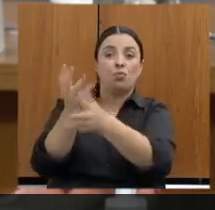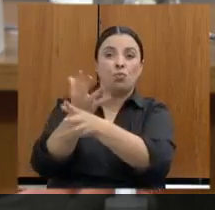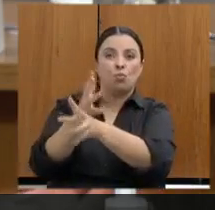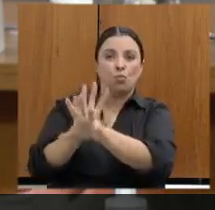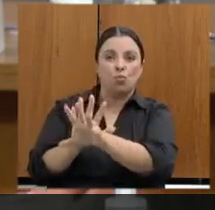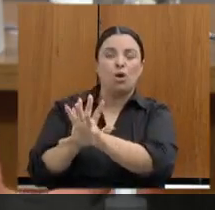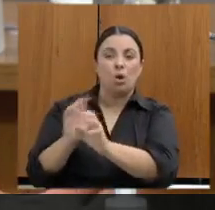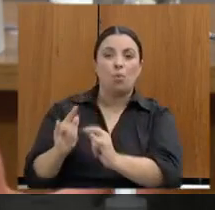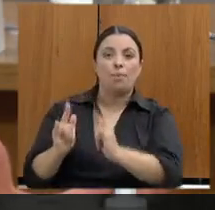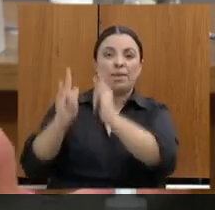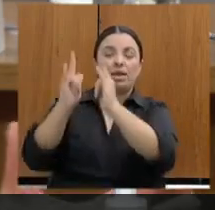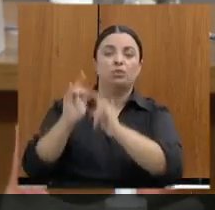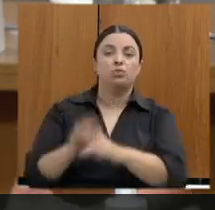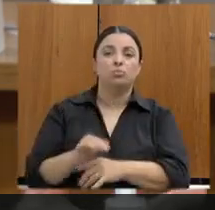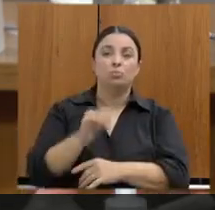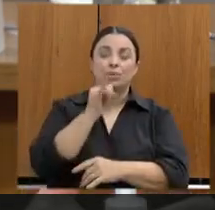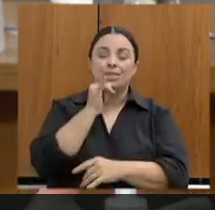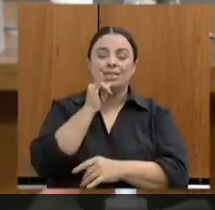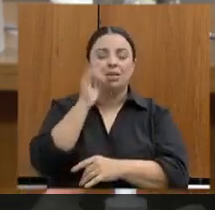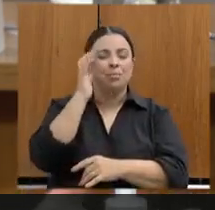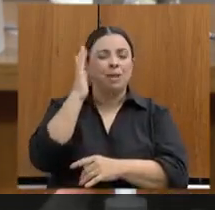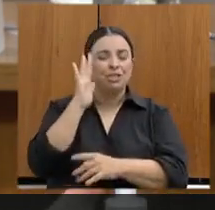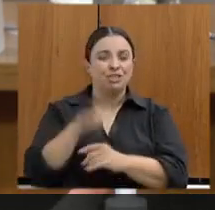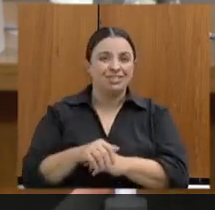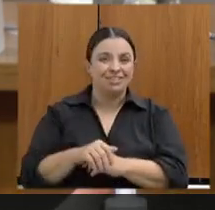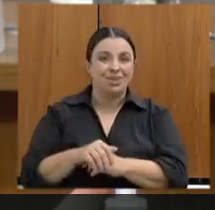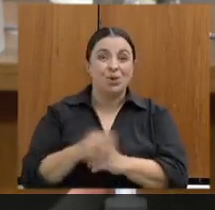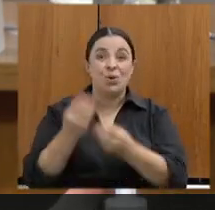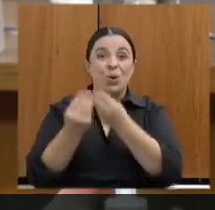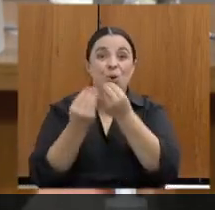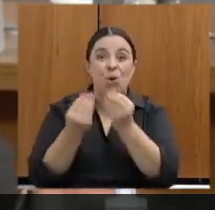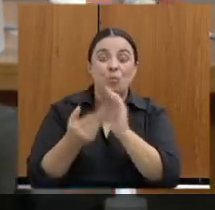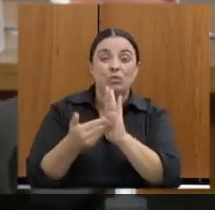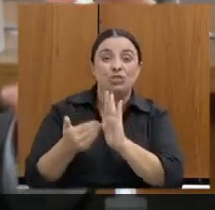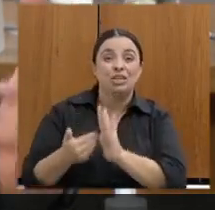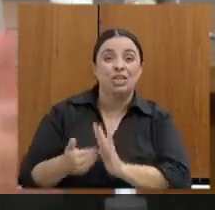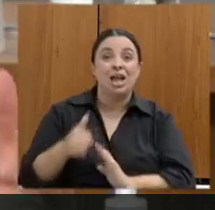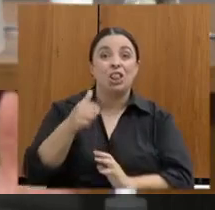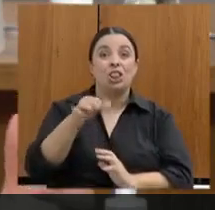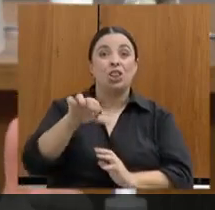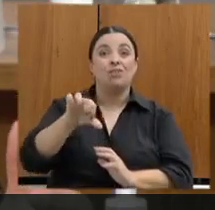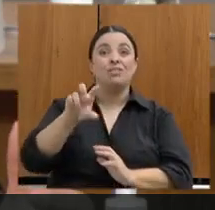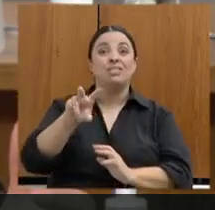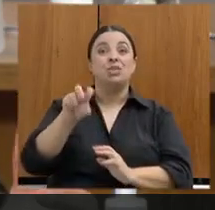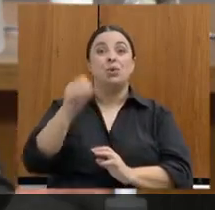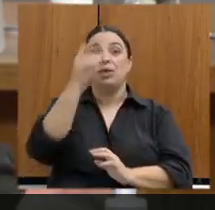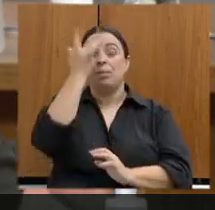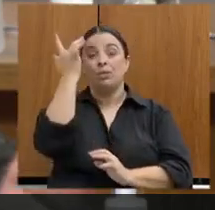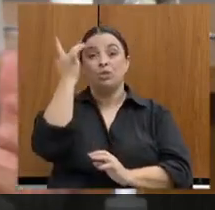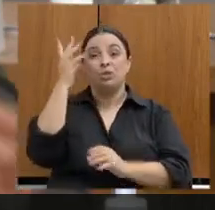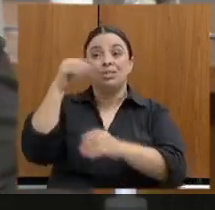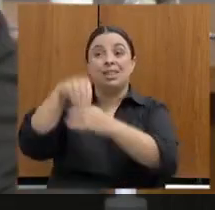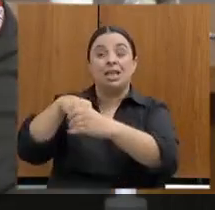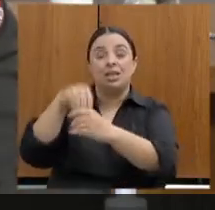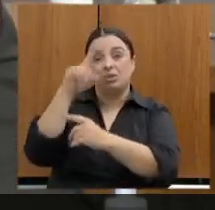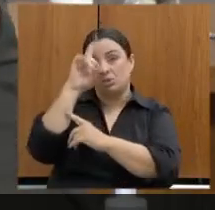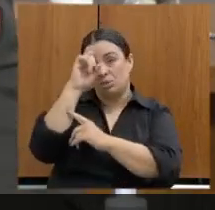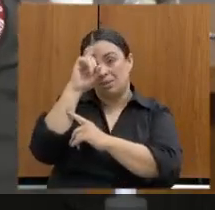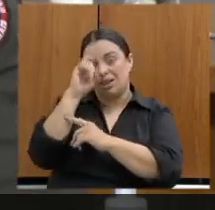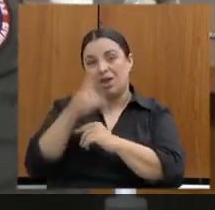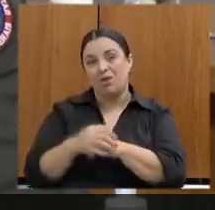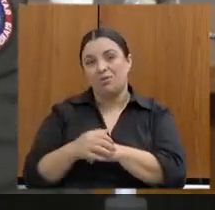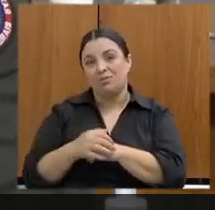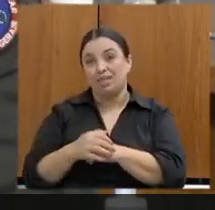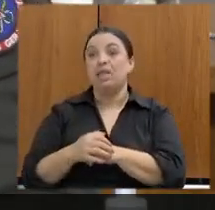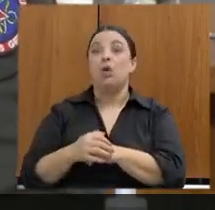João Lei e imagine o senhor tirar 950 pessoas de um hospital quando a gente faz